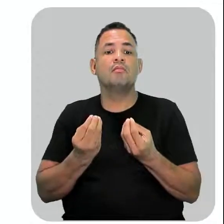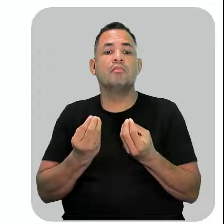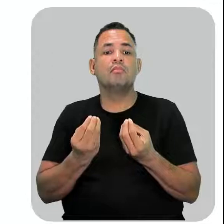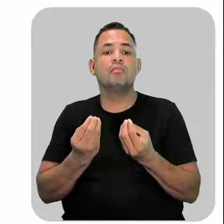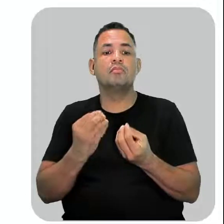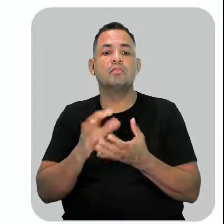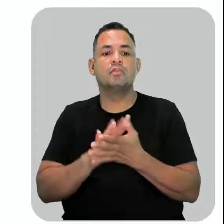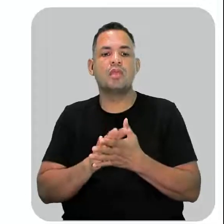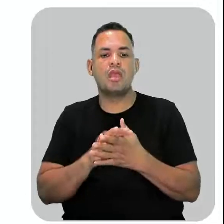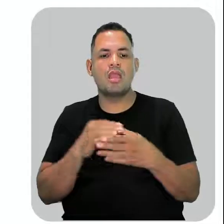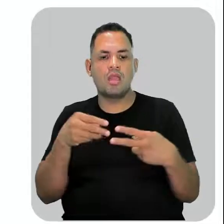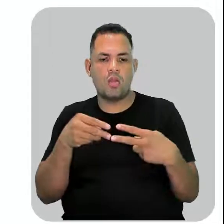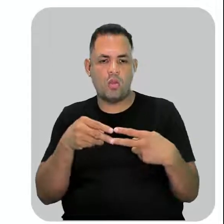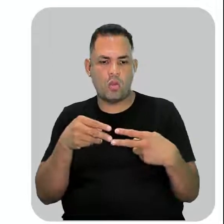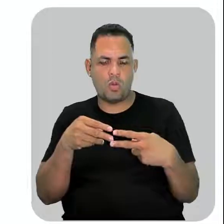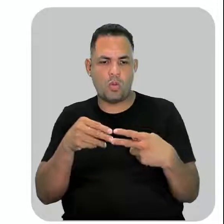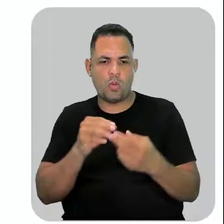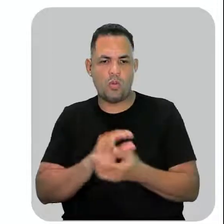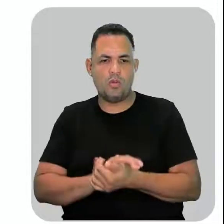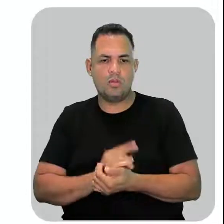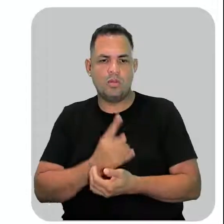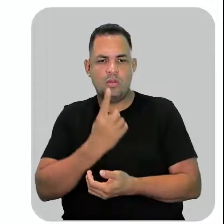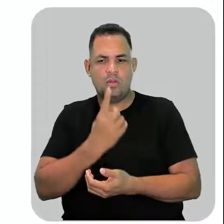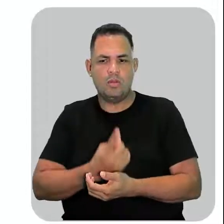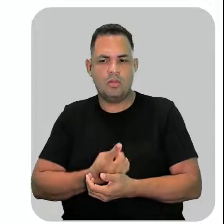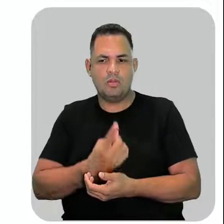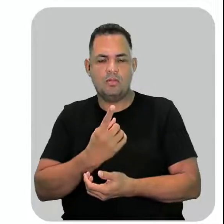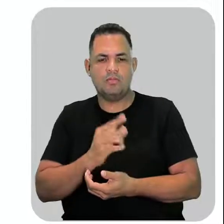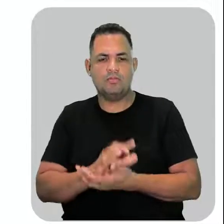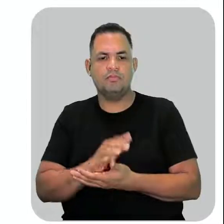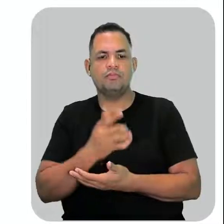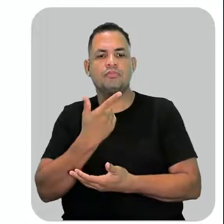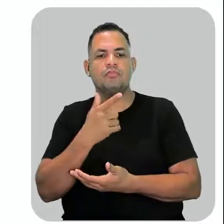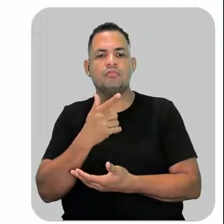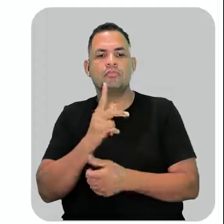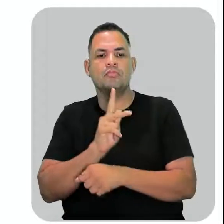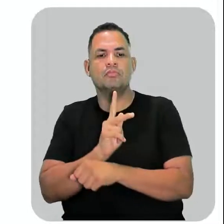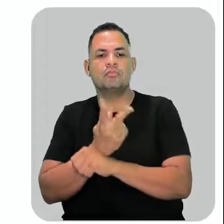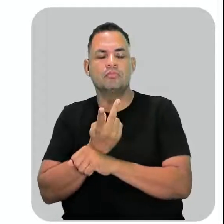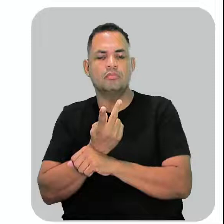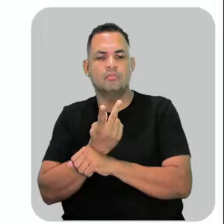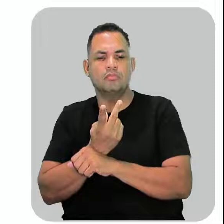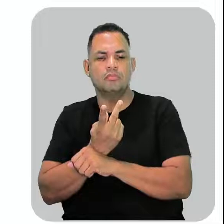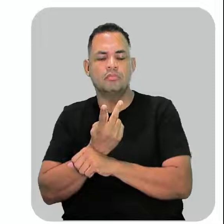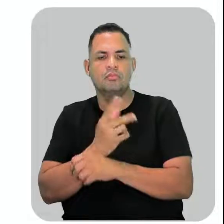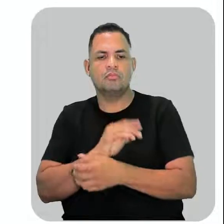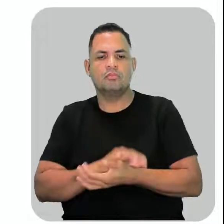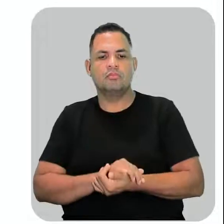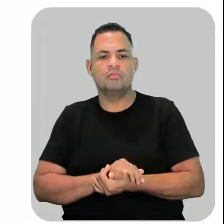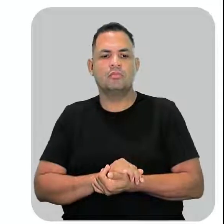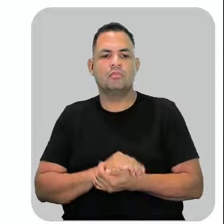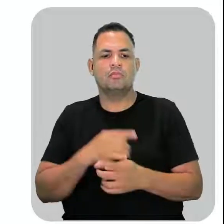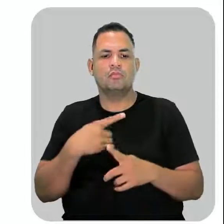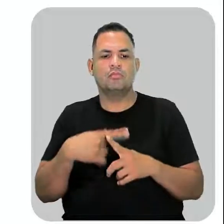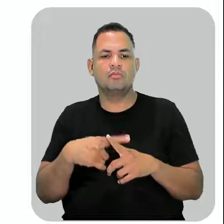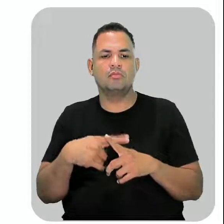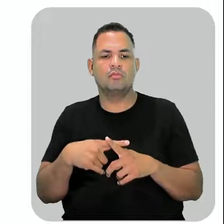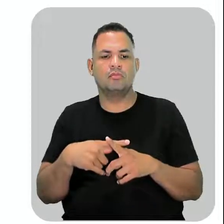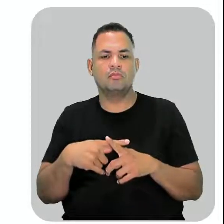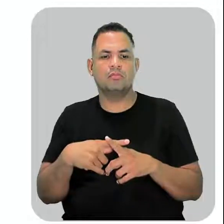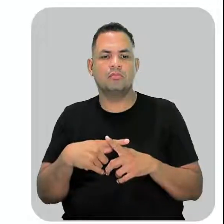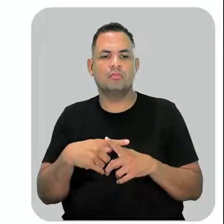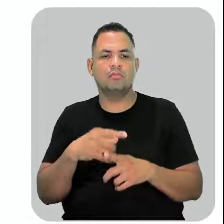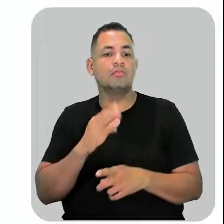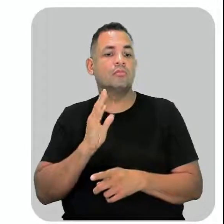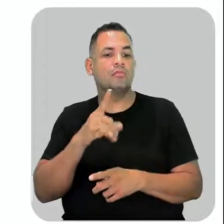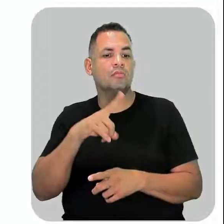a junção entre os anéis aromáticos, não existe hidrogênio nos átomos de carbono, porque estes